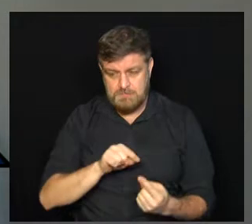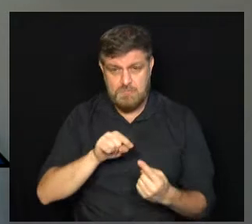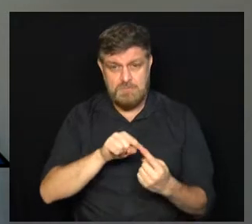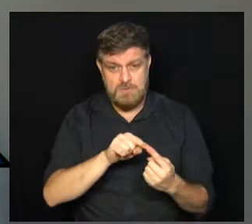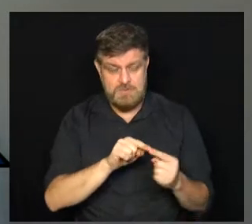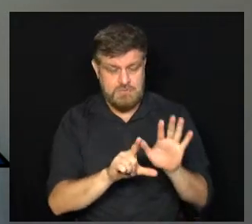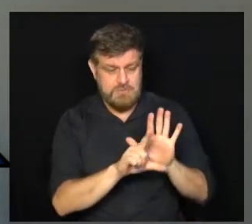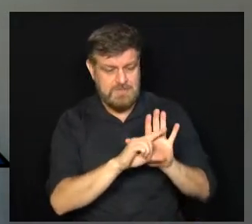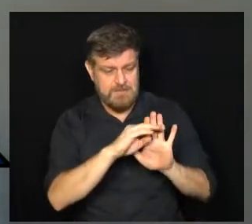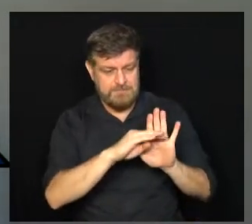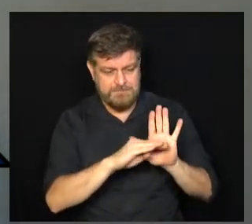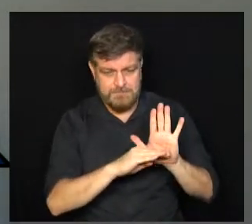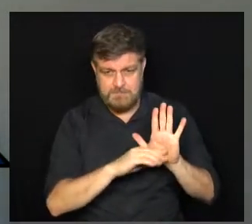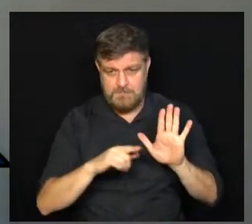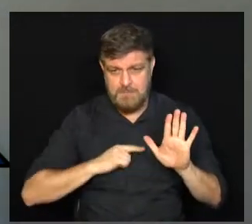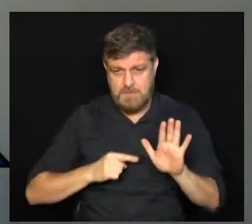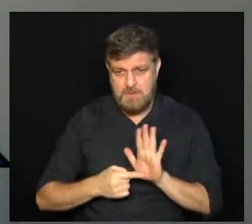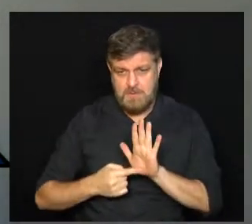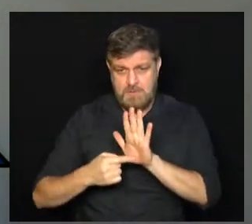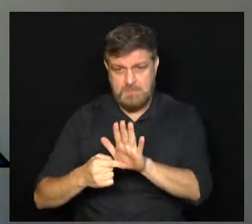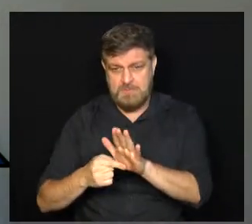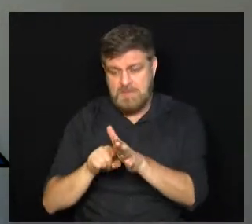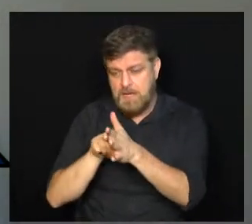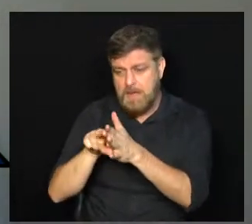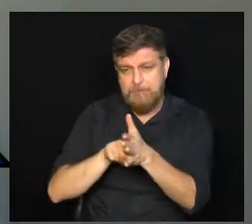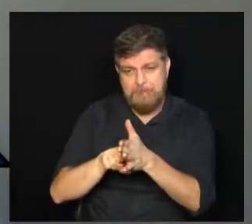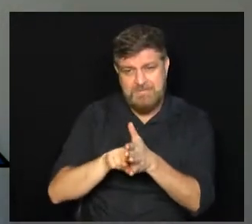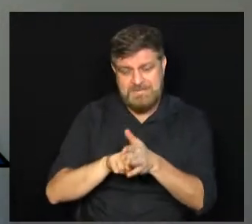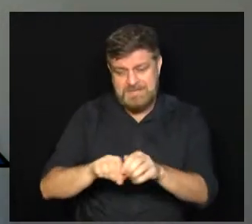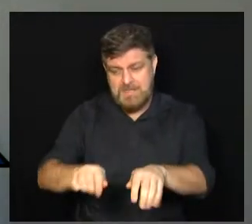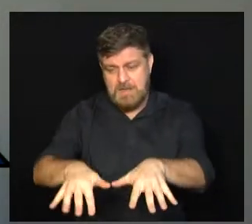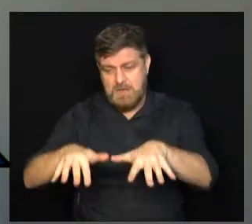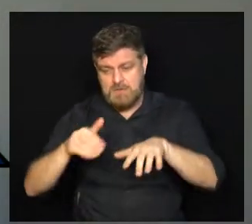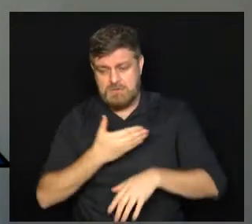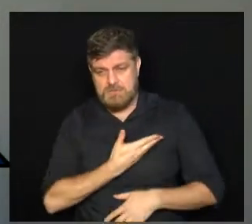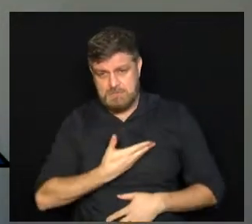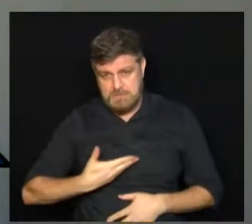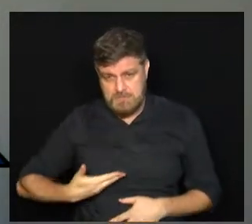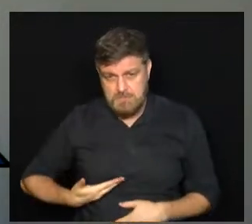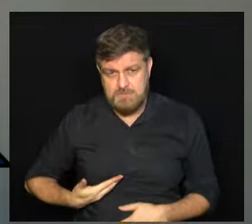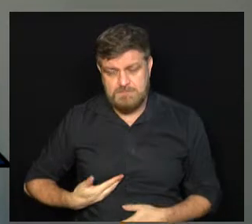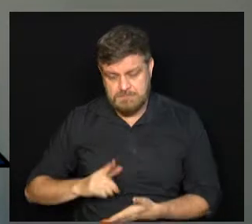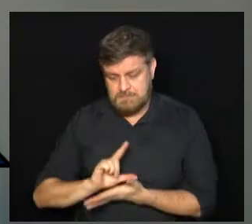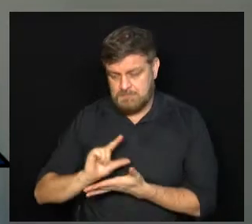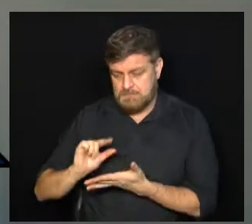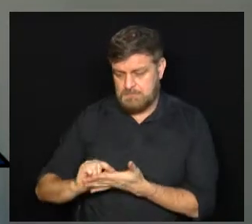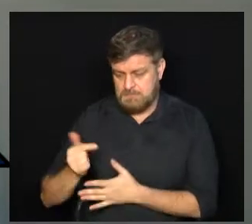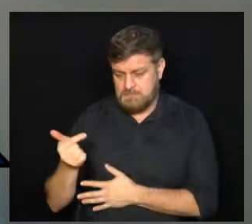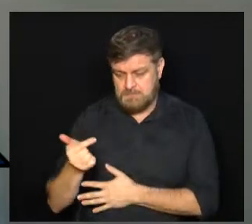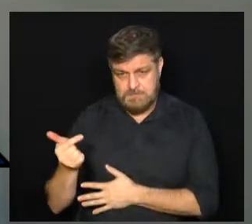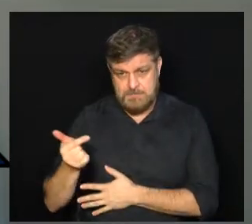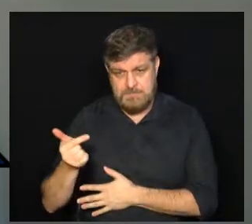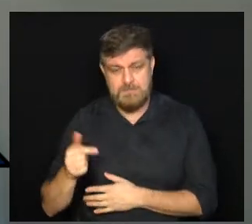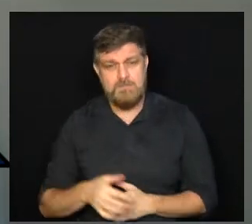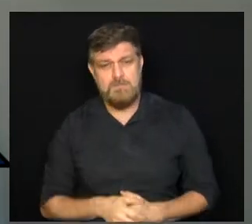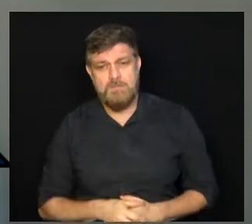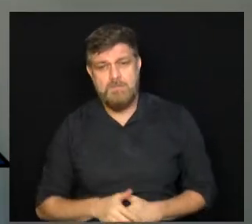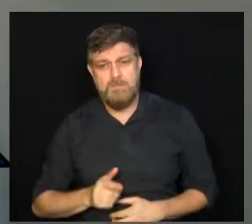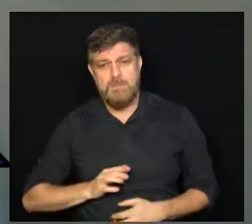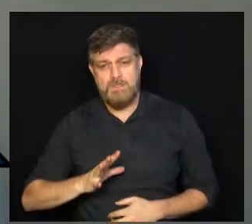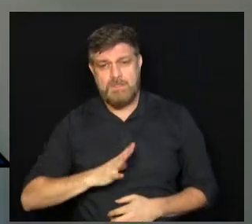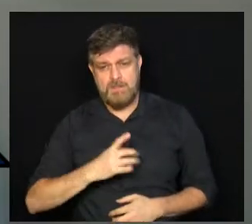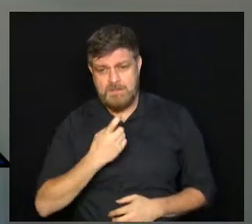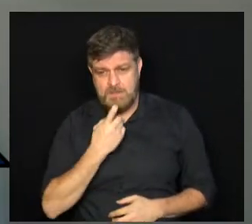de comprovação da realização de consulta e audiências públicas estabelecidas no artigo 2º da Lei